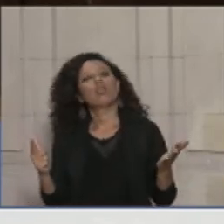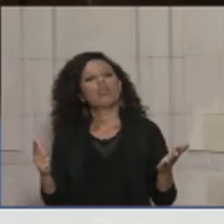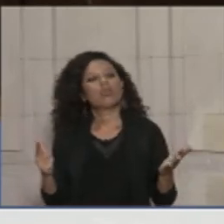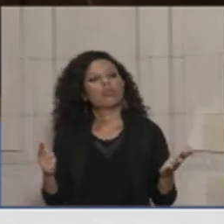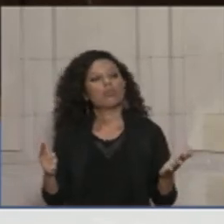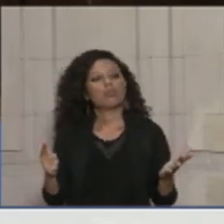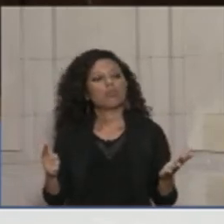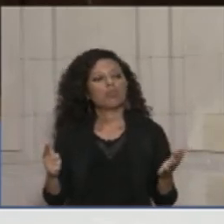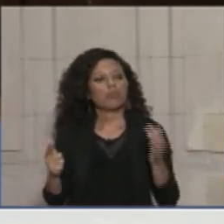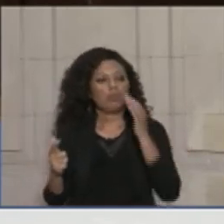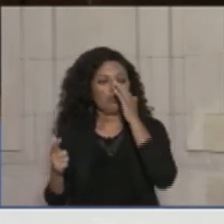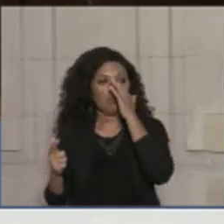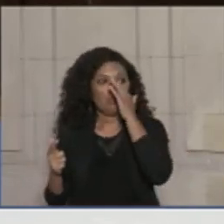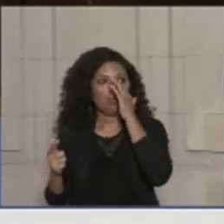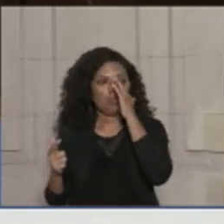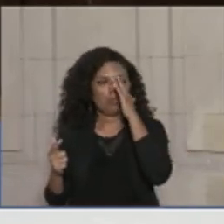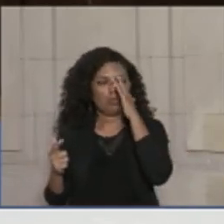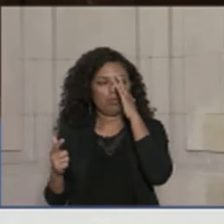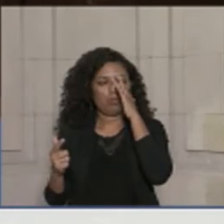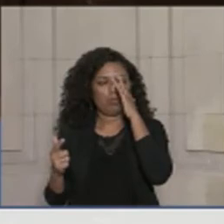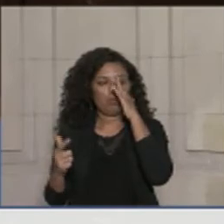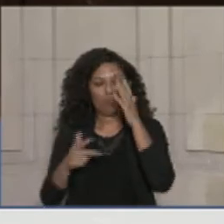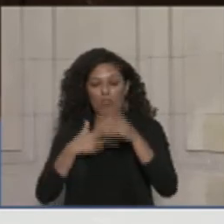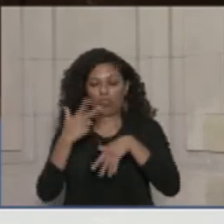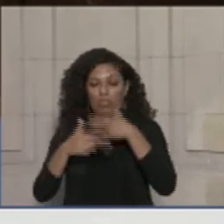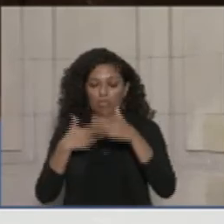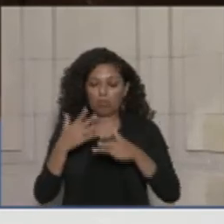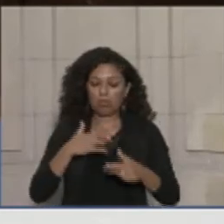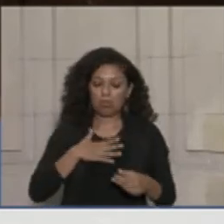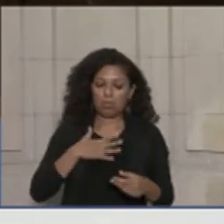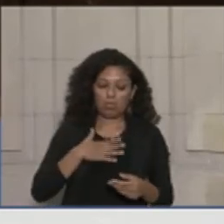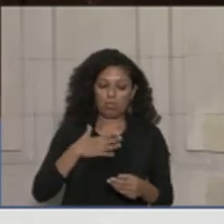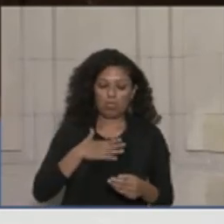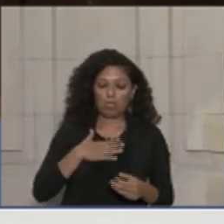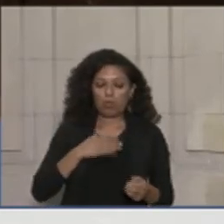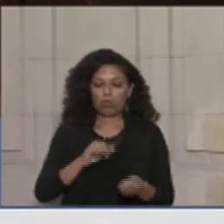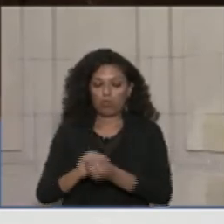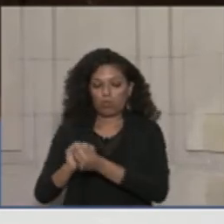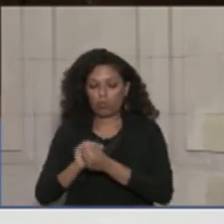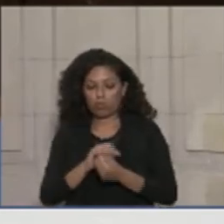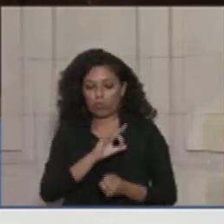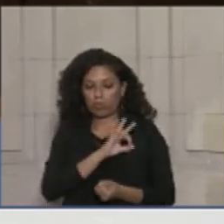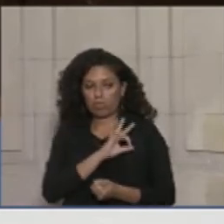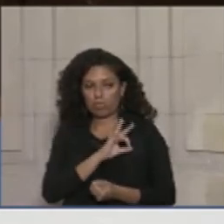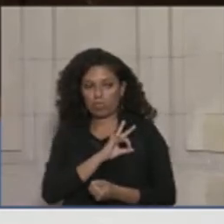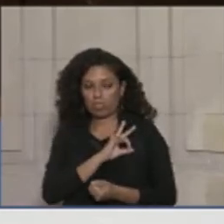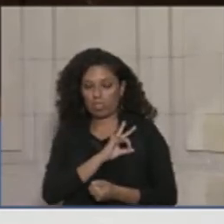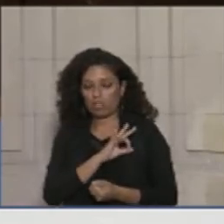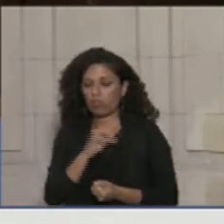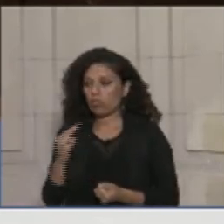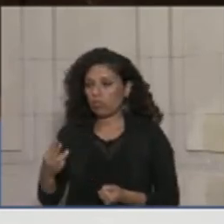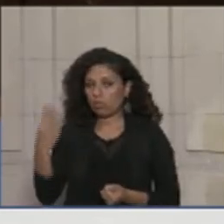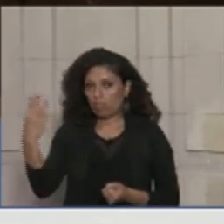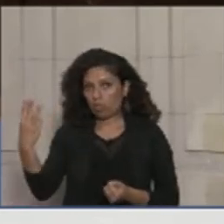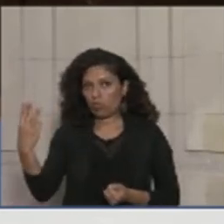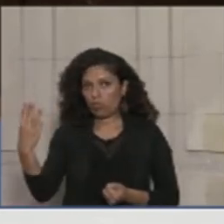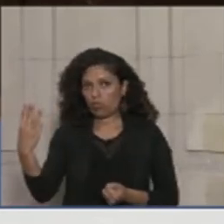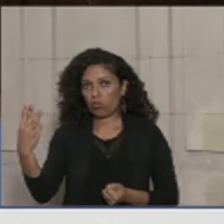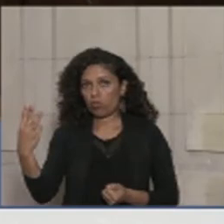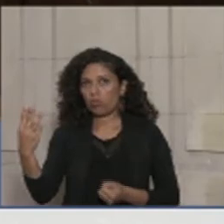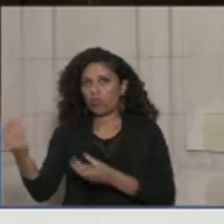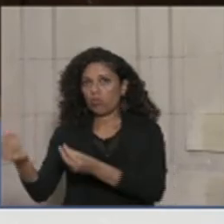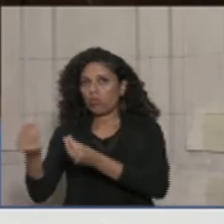circulação recentemente, dizendo que sim, estou com alguns policiais, 3 para ser mais exato, cedidos formalmente